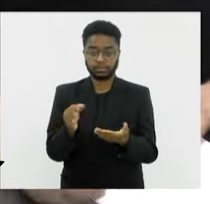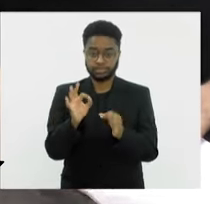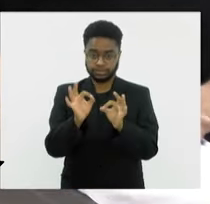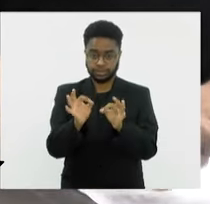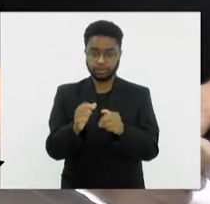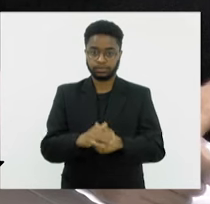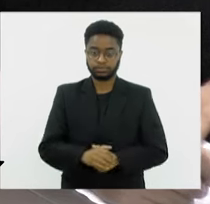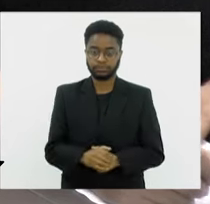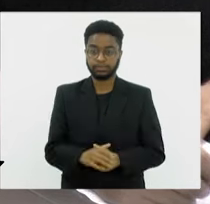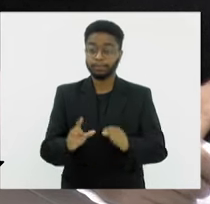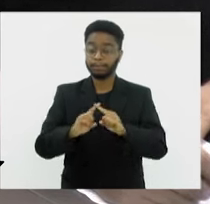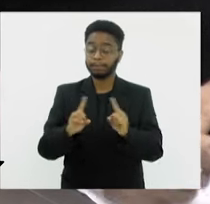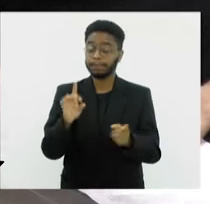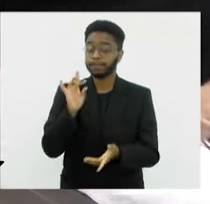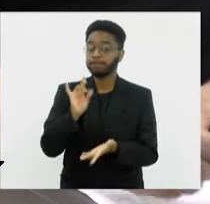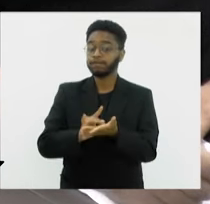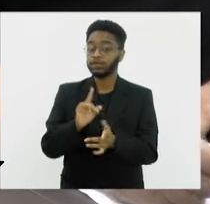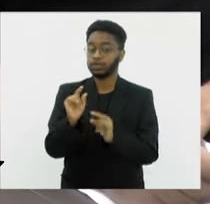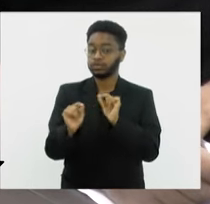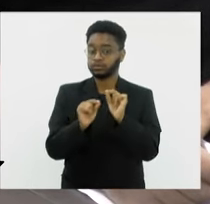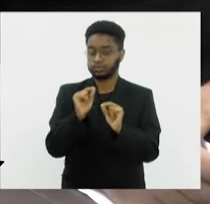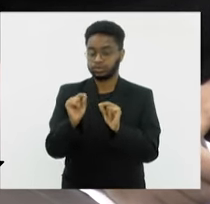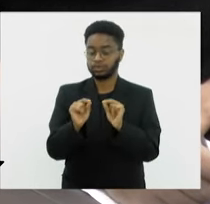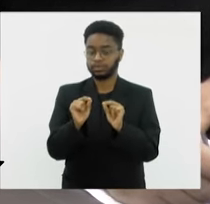Agora, é fato que,